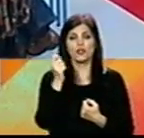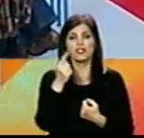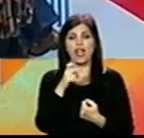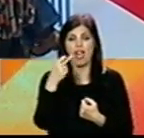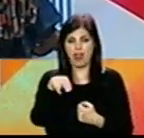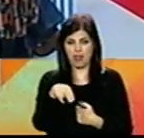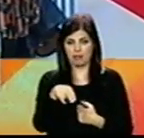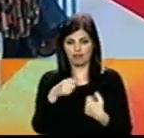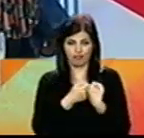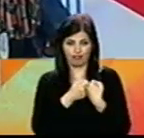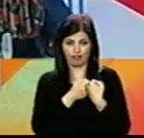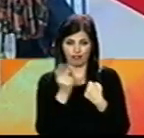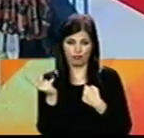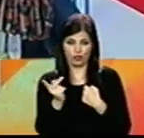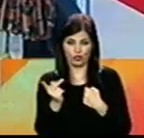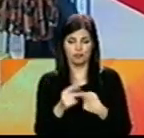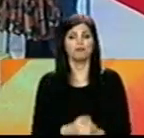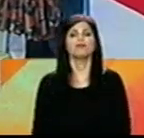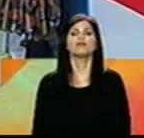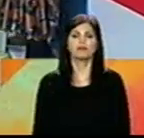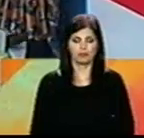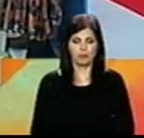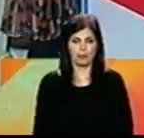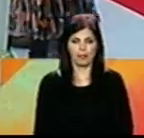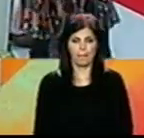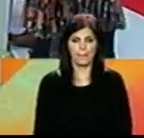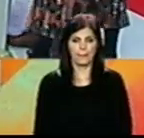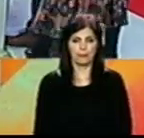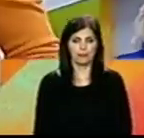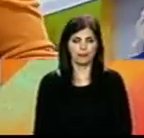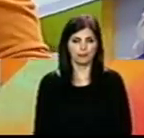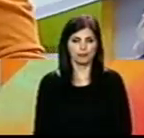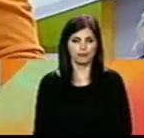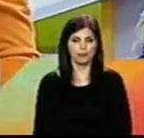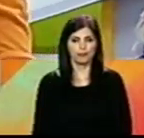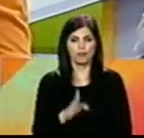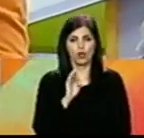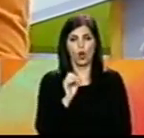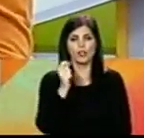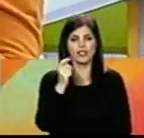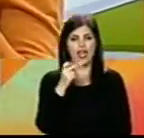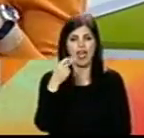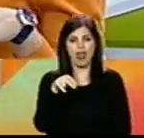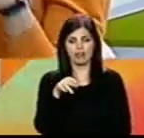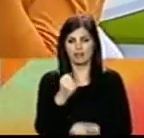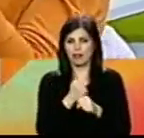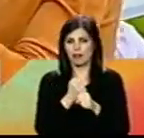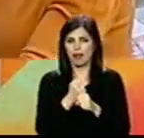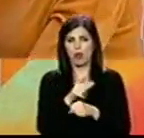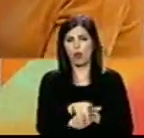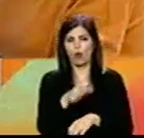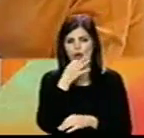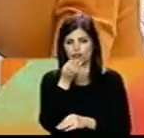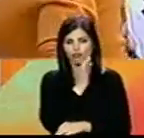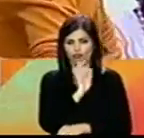Alija. José Anne. José Anne, Alija. O chefe José Anne trabalha num lugar magnífico. E que tem uma